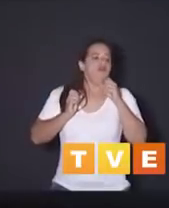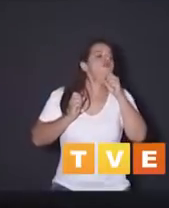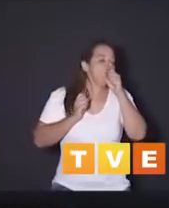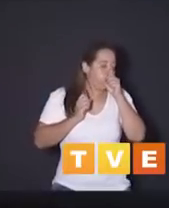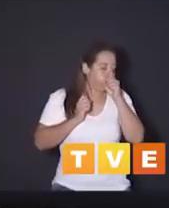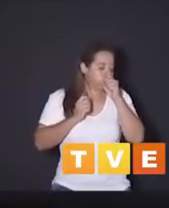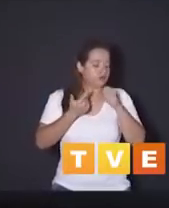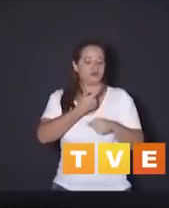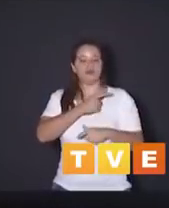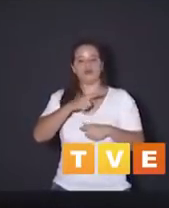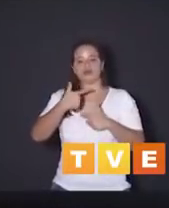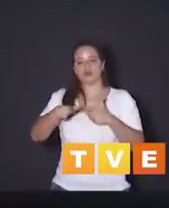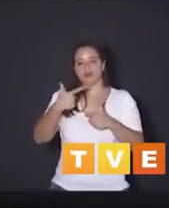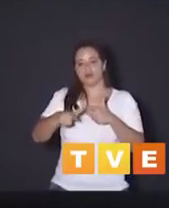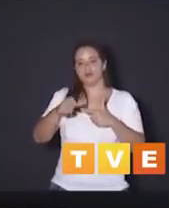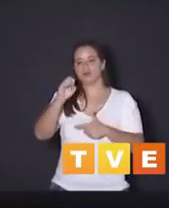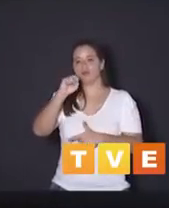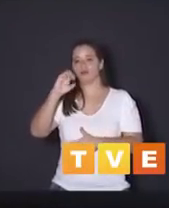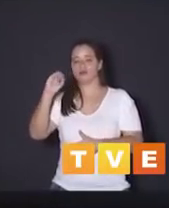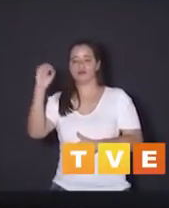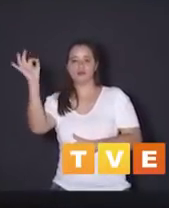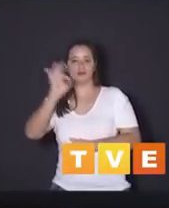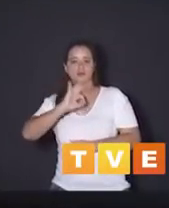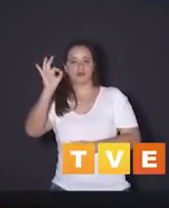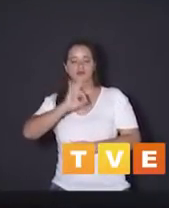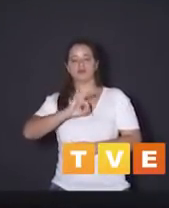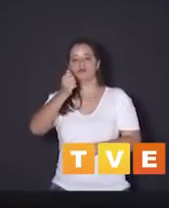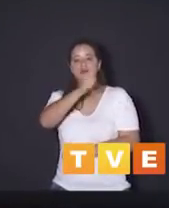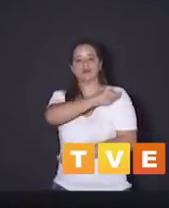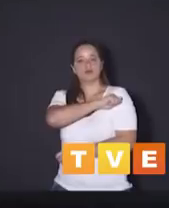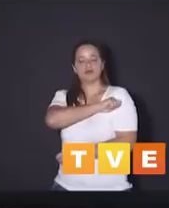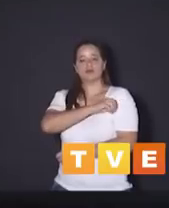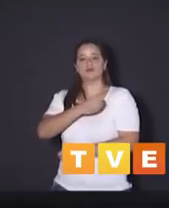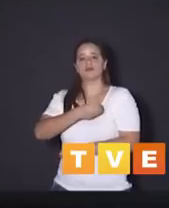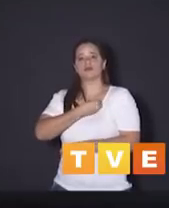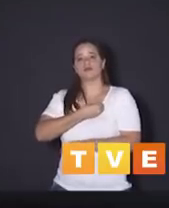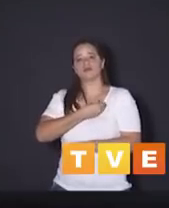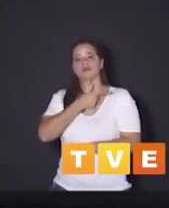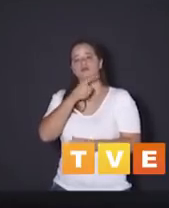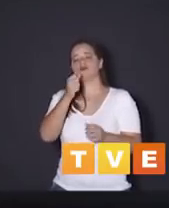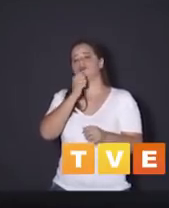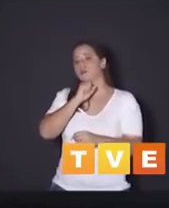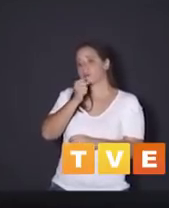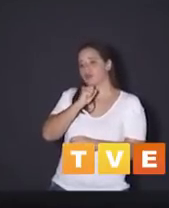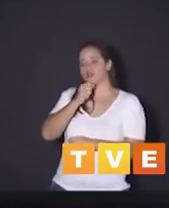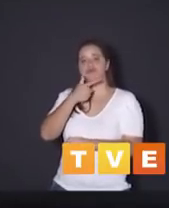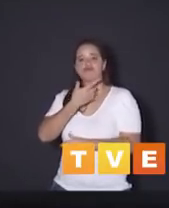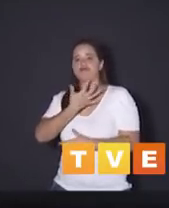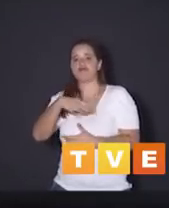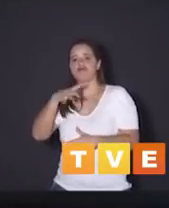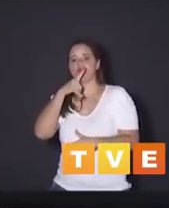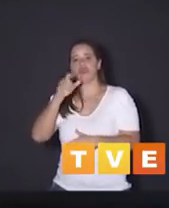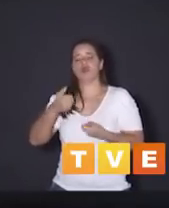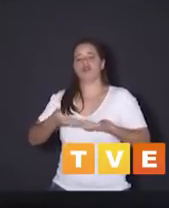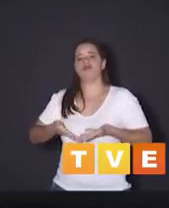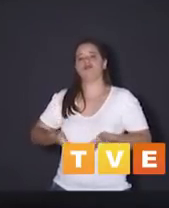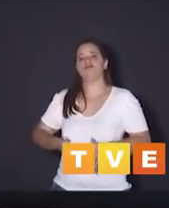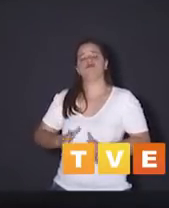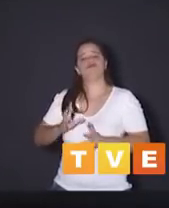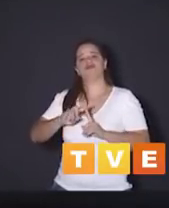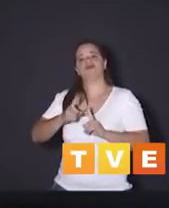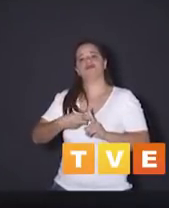problema oitenta por cento dos alunos que eu estou antecipando não querem procriar